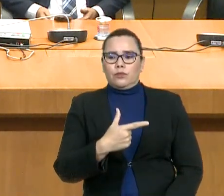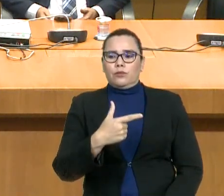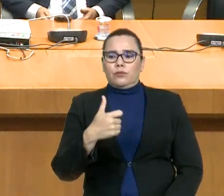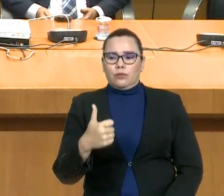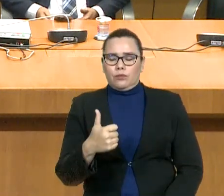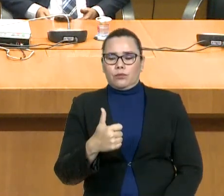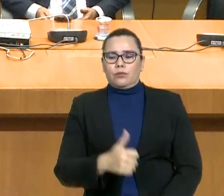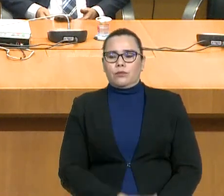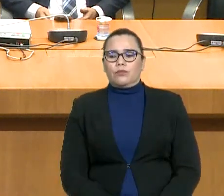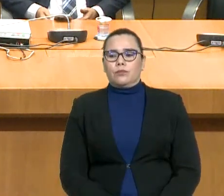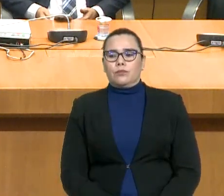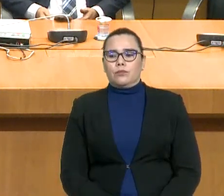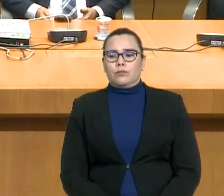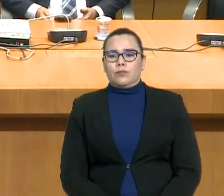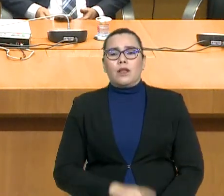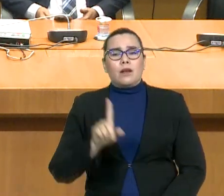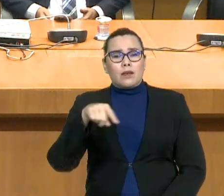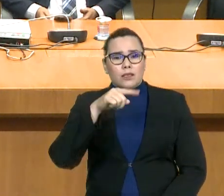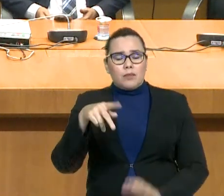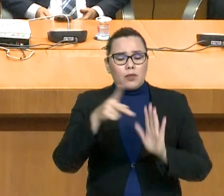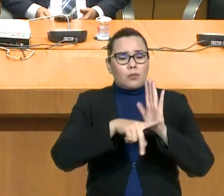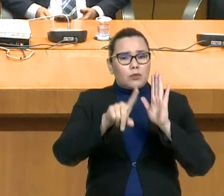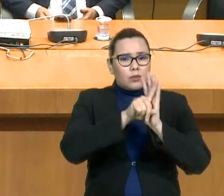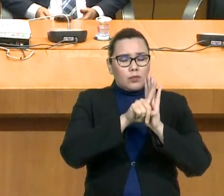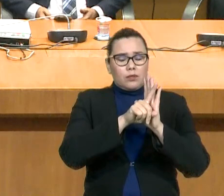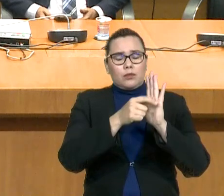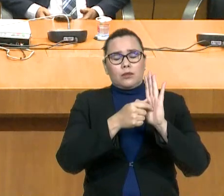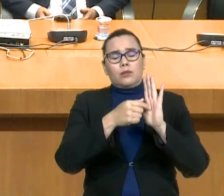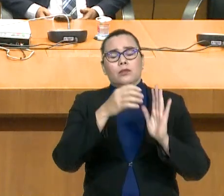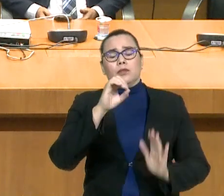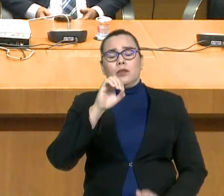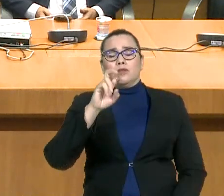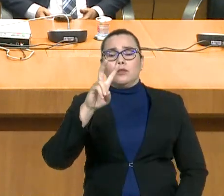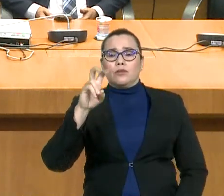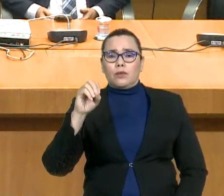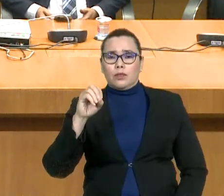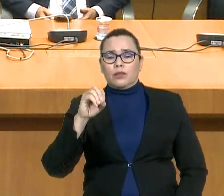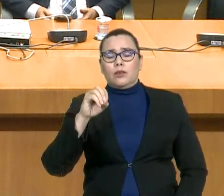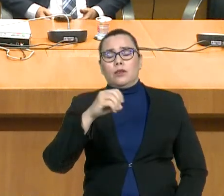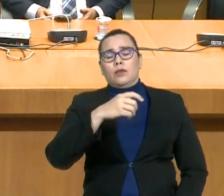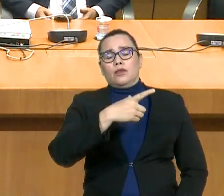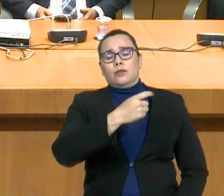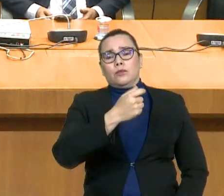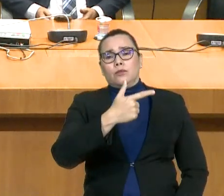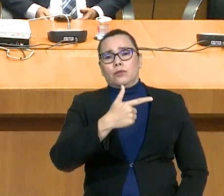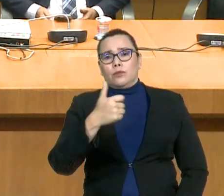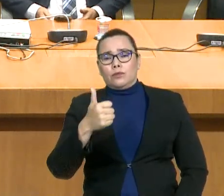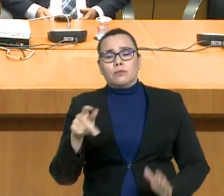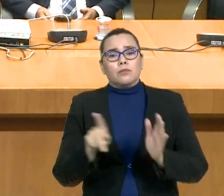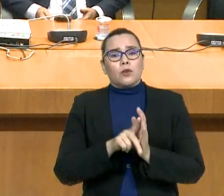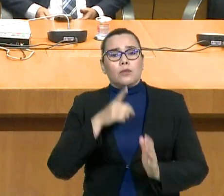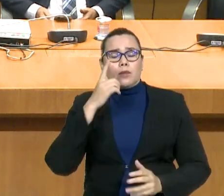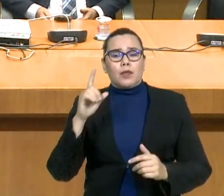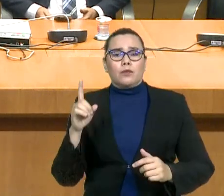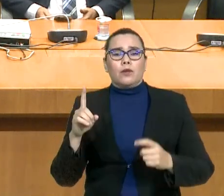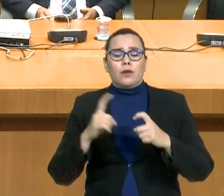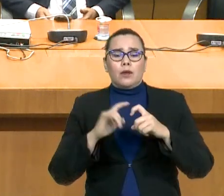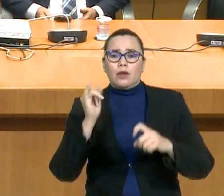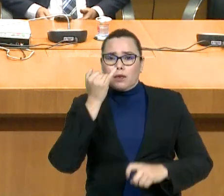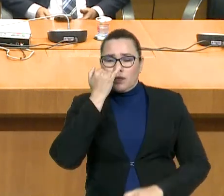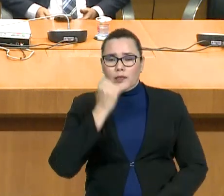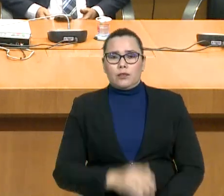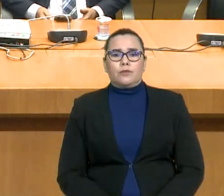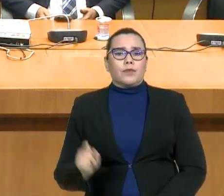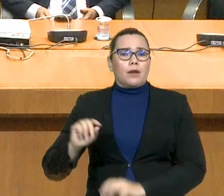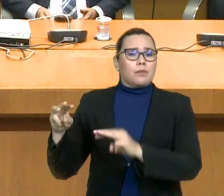064/2021. Veto total ao projeto de lei número 050/2021, de autoria do deputado Dr. Iglésio, encaminhado